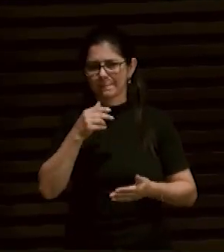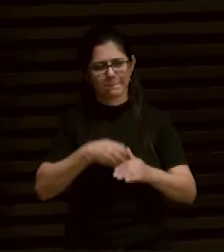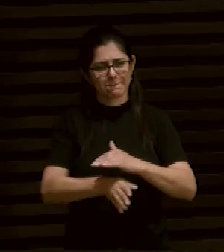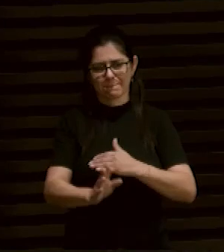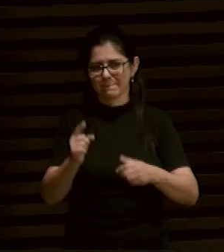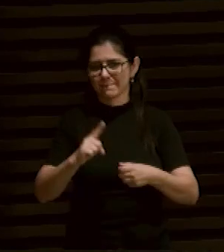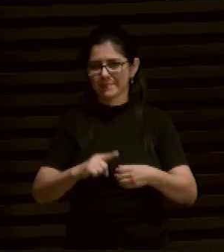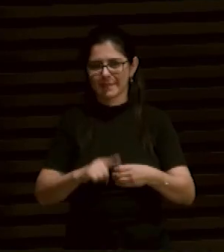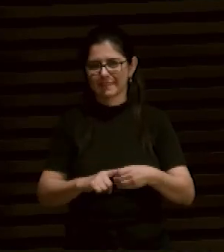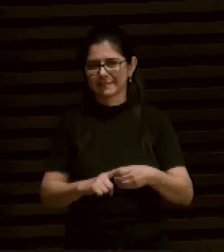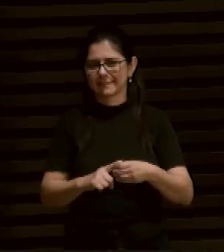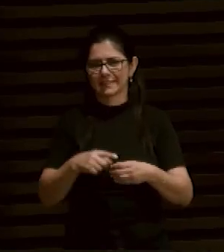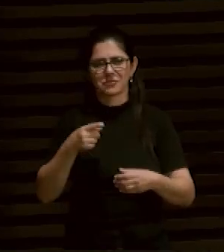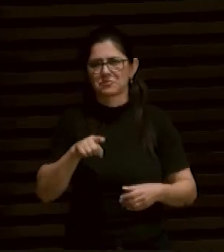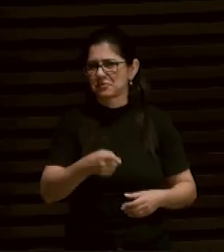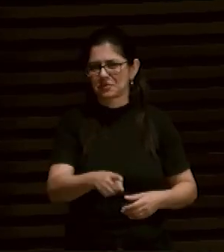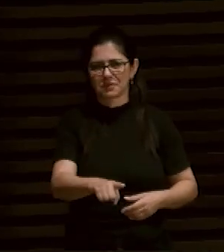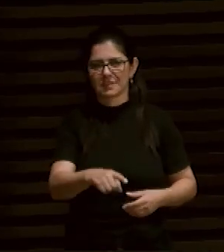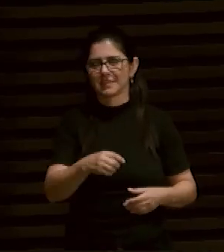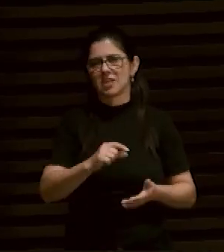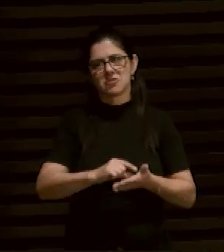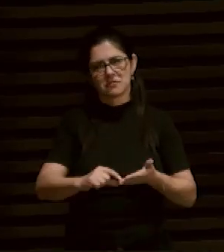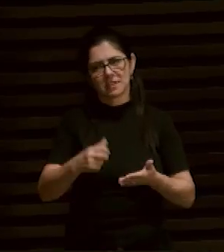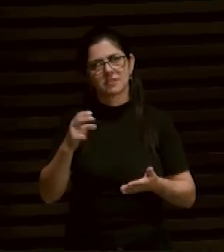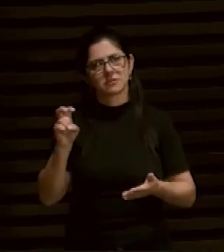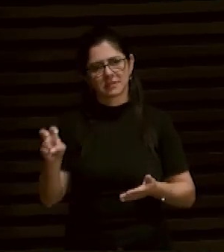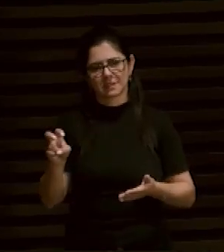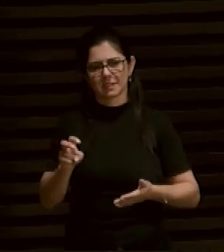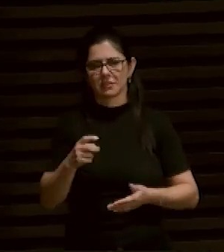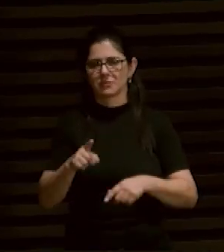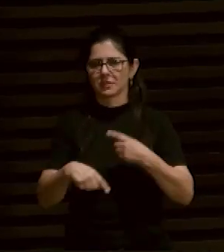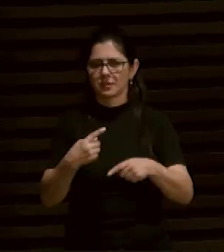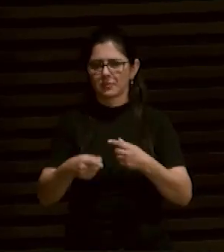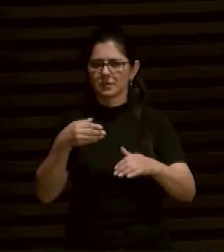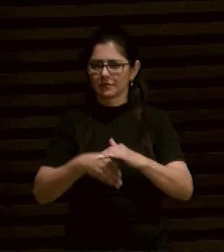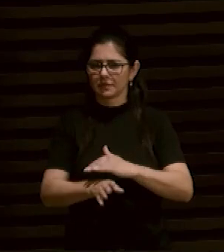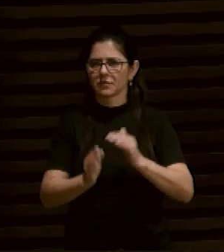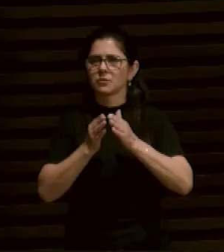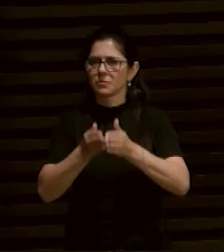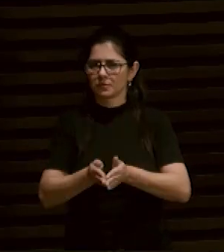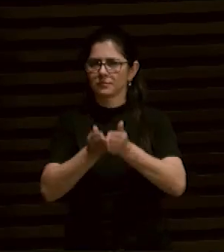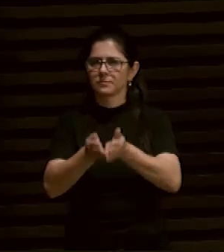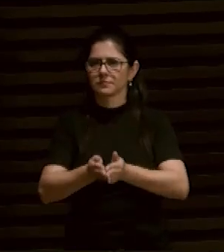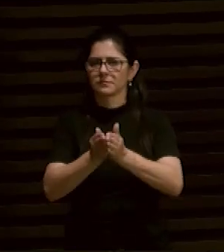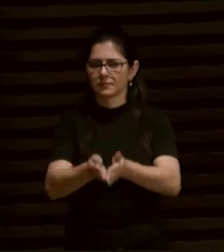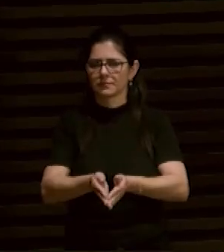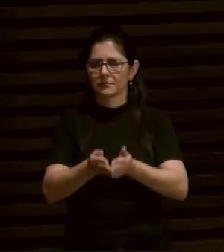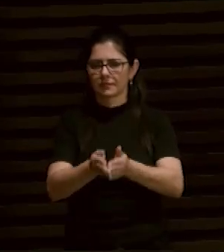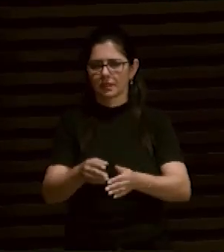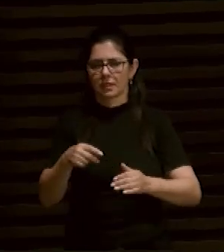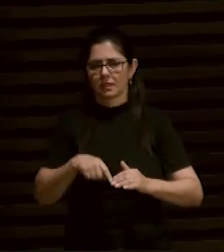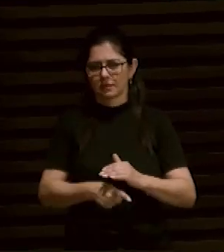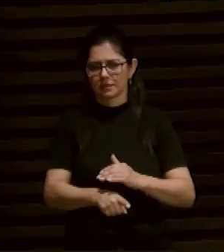Jope, que era uma outra cidade. No versículo 5, ele desceu ao porão do navio. Depois, no capítulo 2, verso 6, o texto